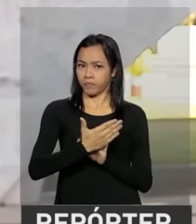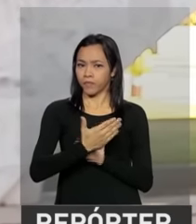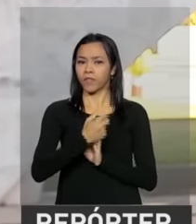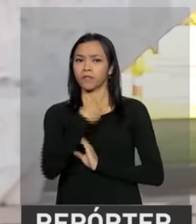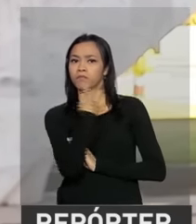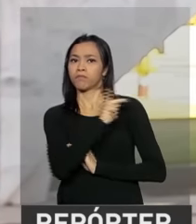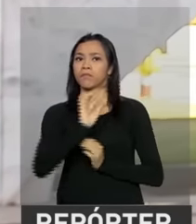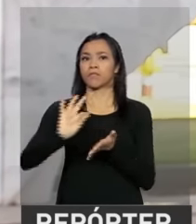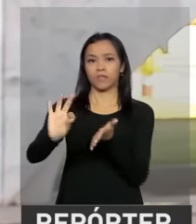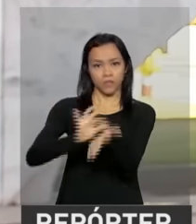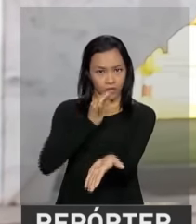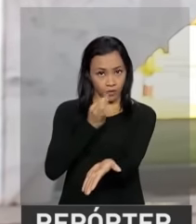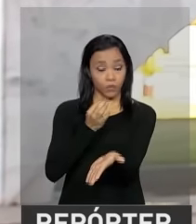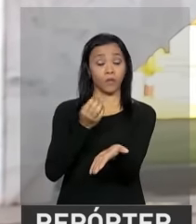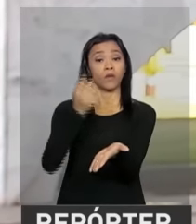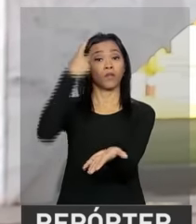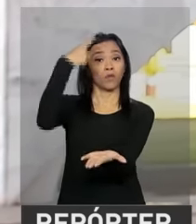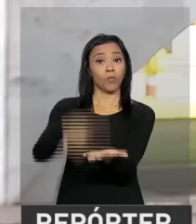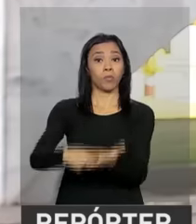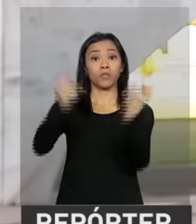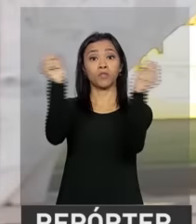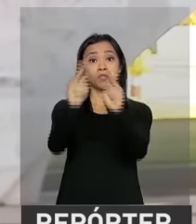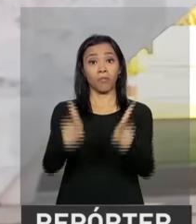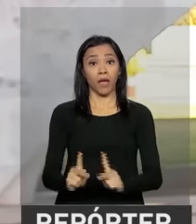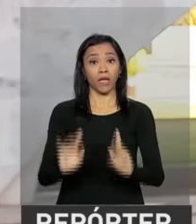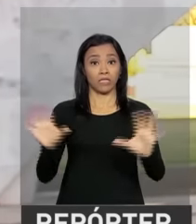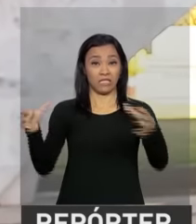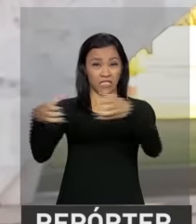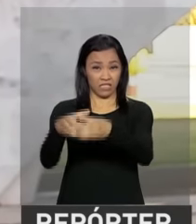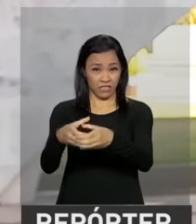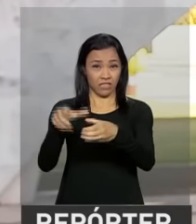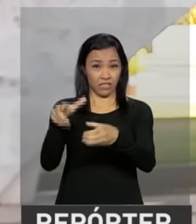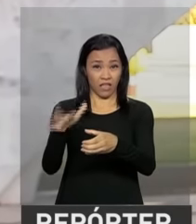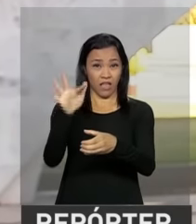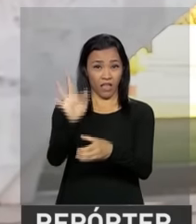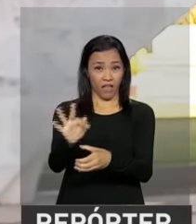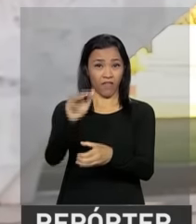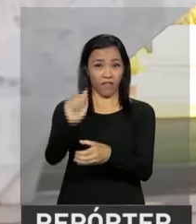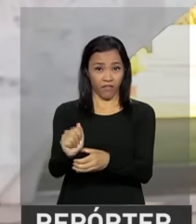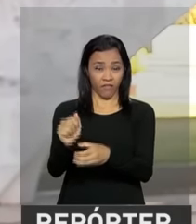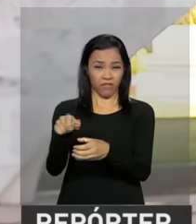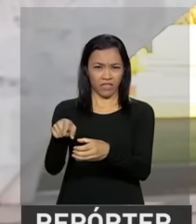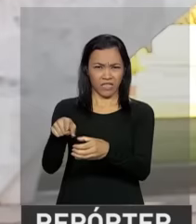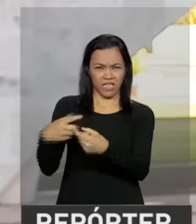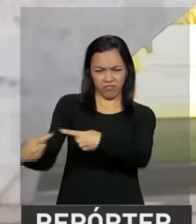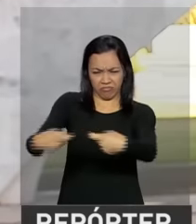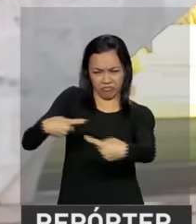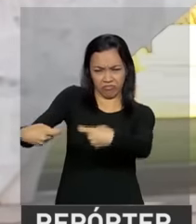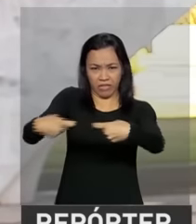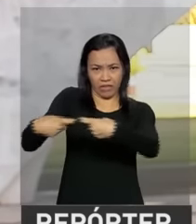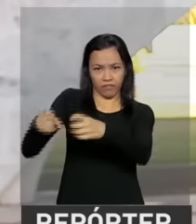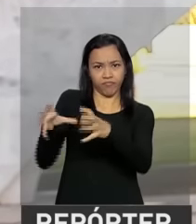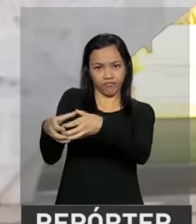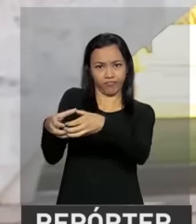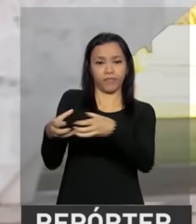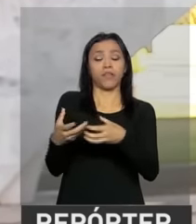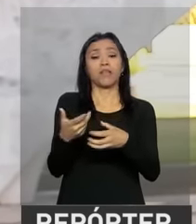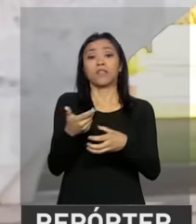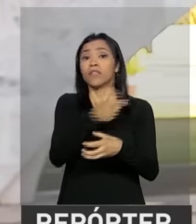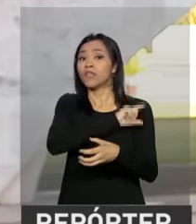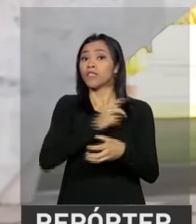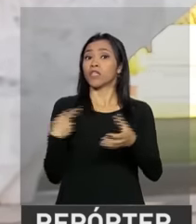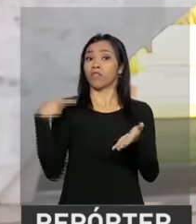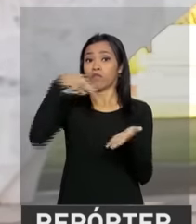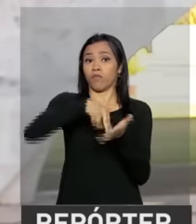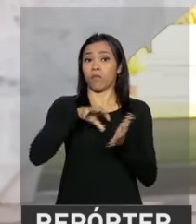assinatura do acordo de paz com as Farc as forças armadas revolucionárias da Colômbia temer lembrou que desde que ele esteve na posse de